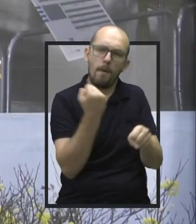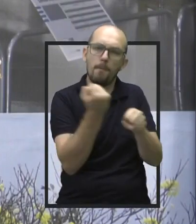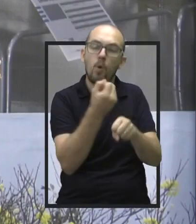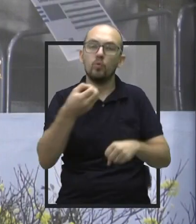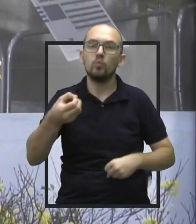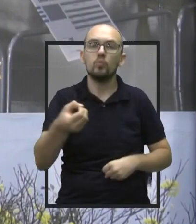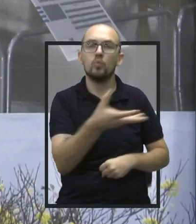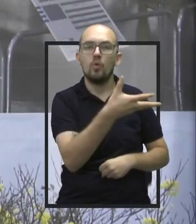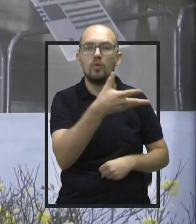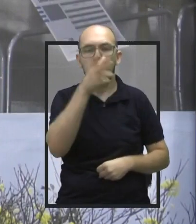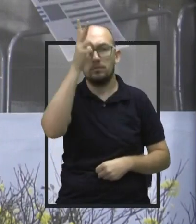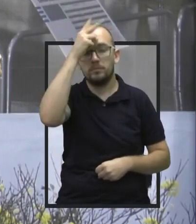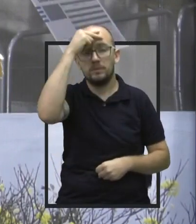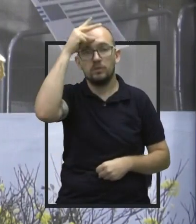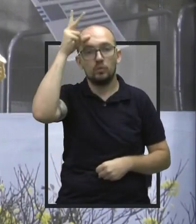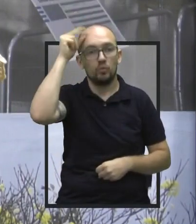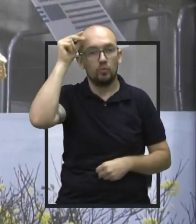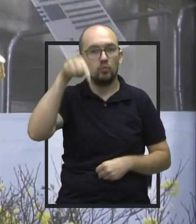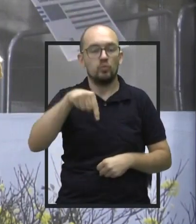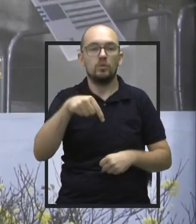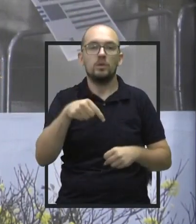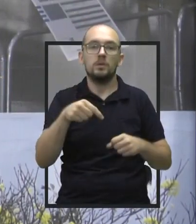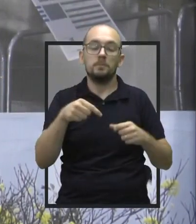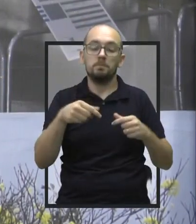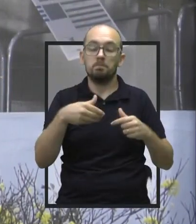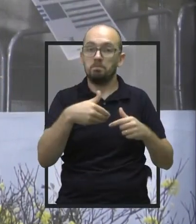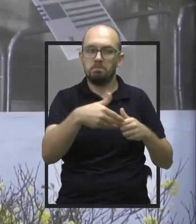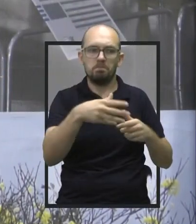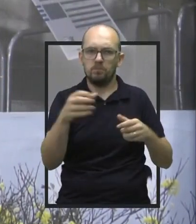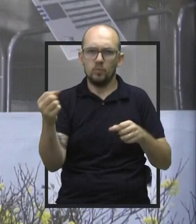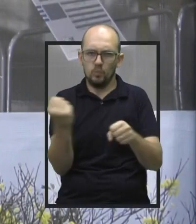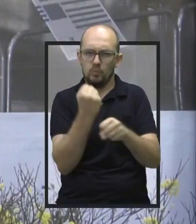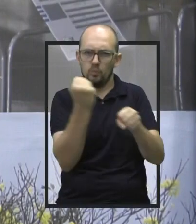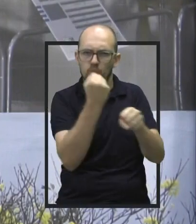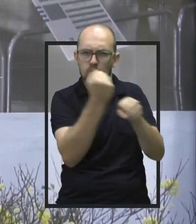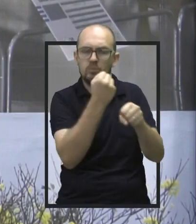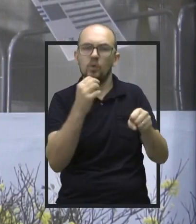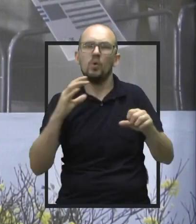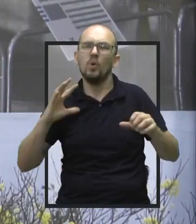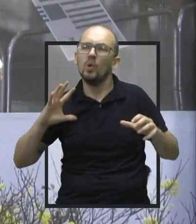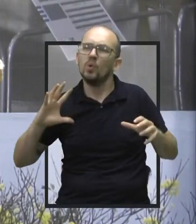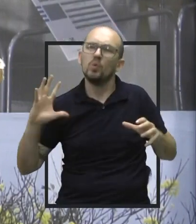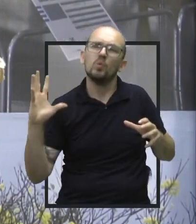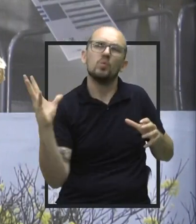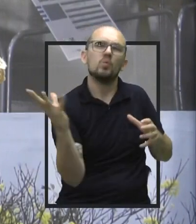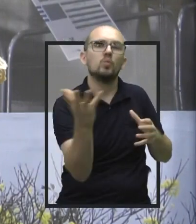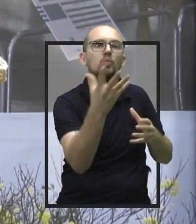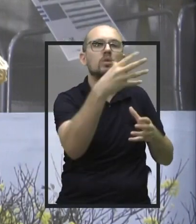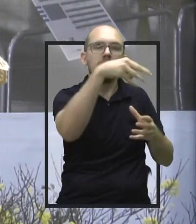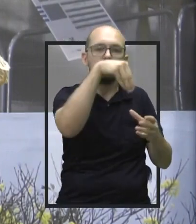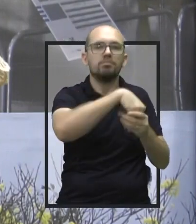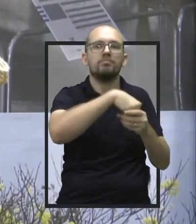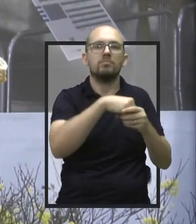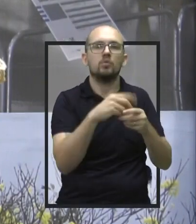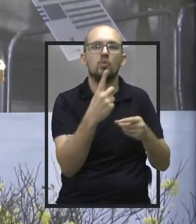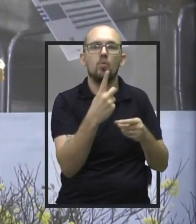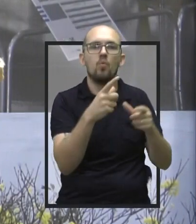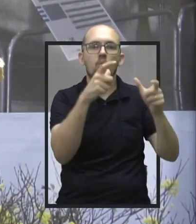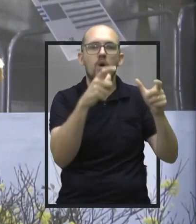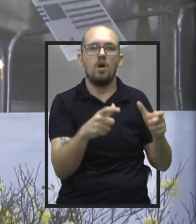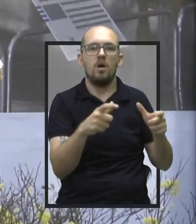nova prefeitura, nessa nova prefeitura, teria todas as secretarias dentro de um único